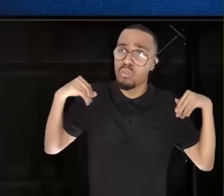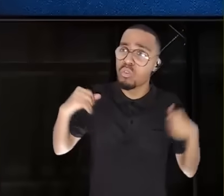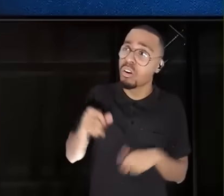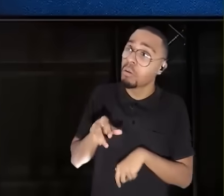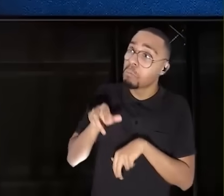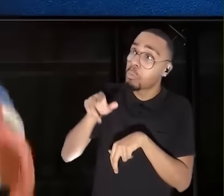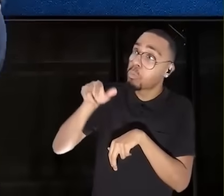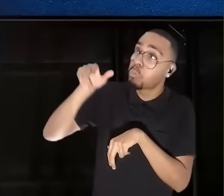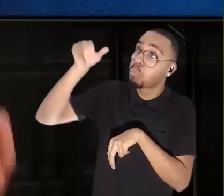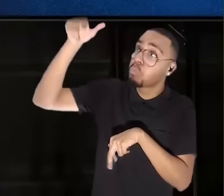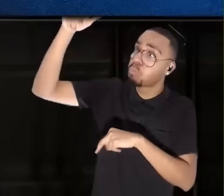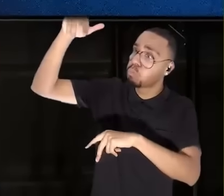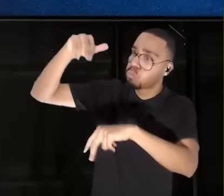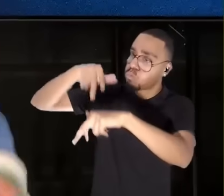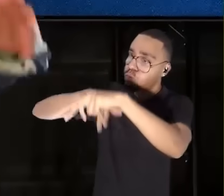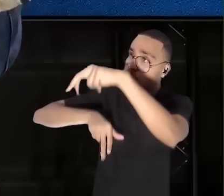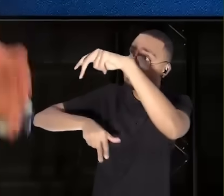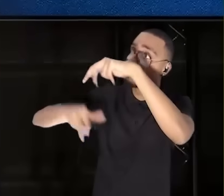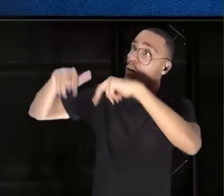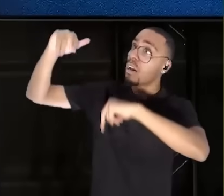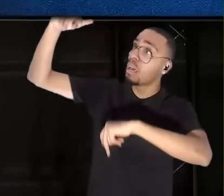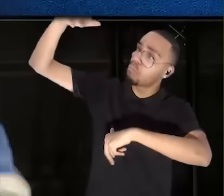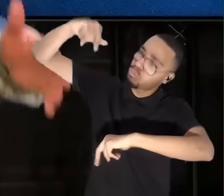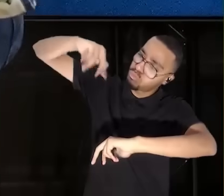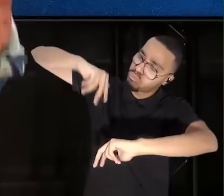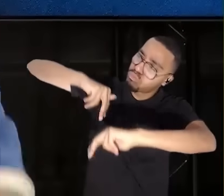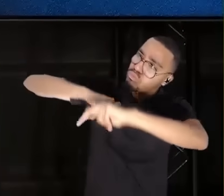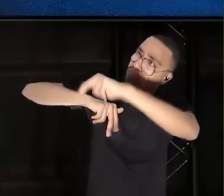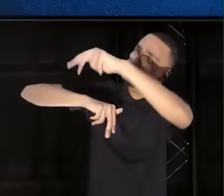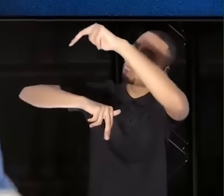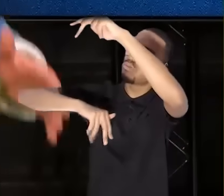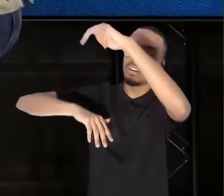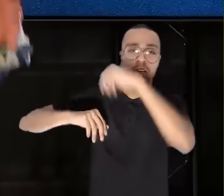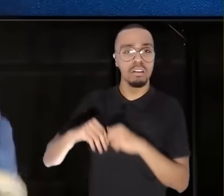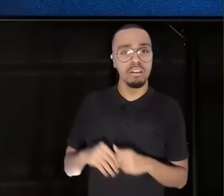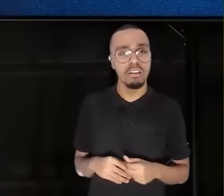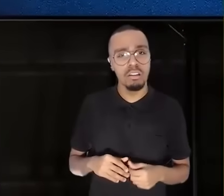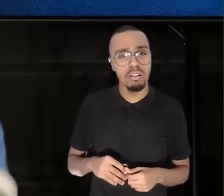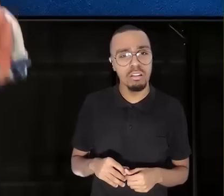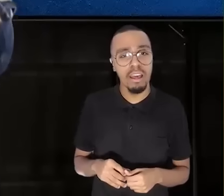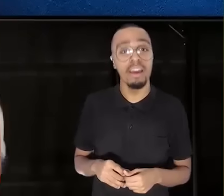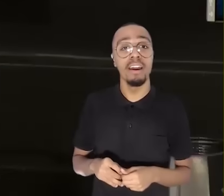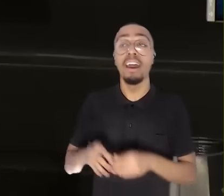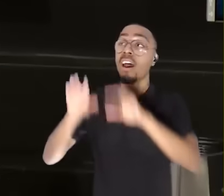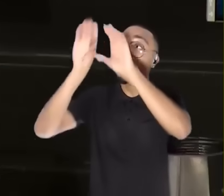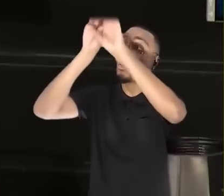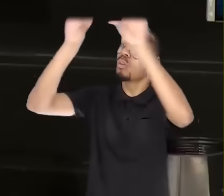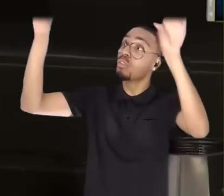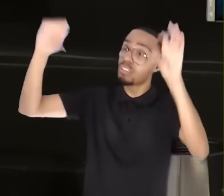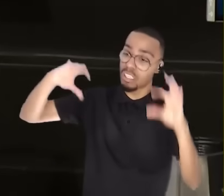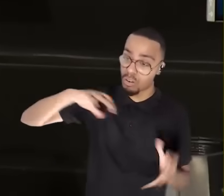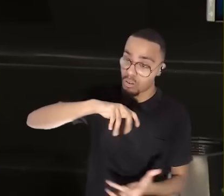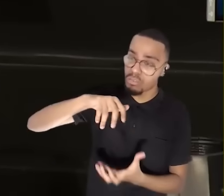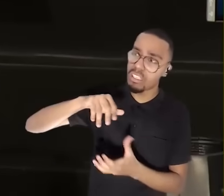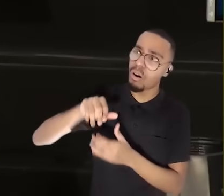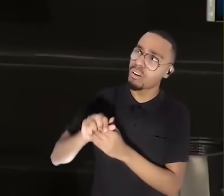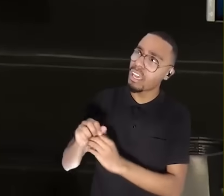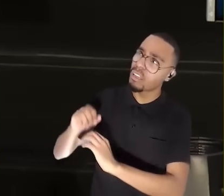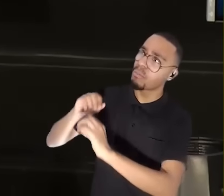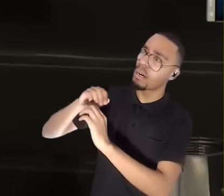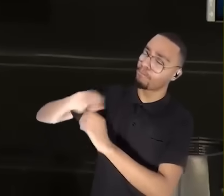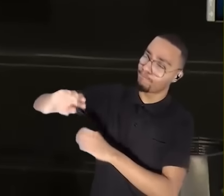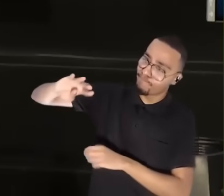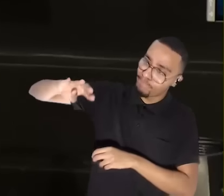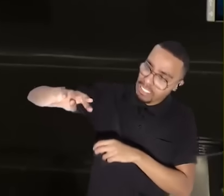fogo? É a igreja de Atos sendo dominada por um espírito que sopra dos quatro cantos? Nós andamos com o pé na terra, mas a cabeça